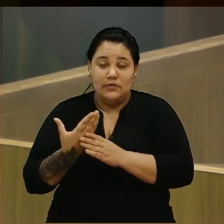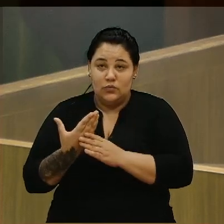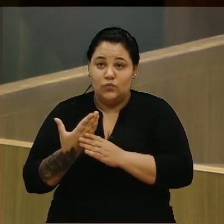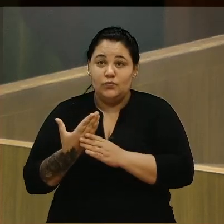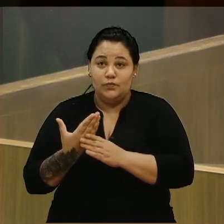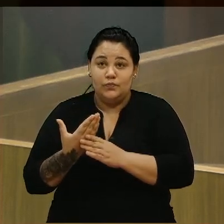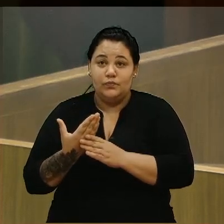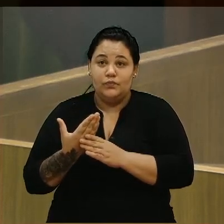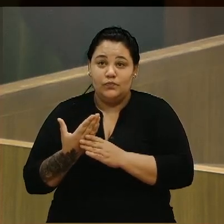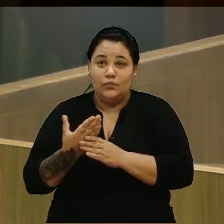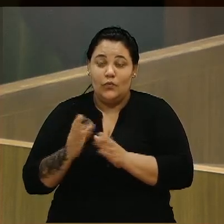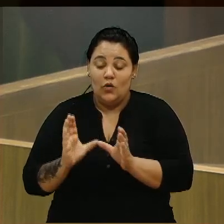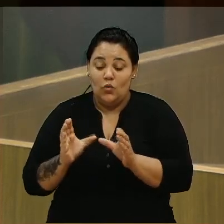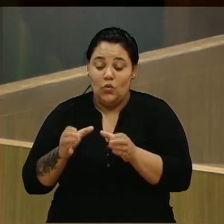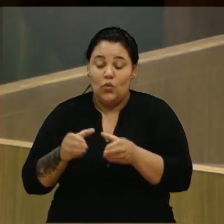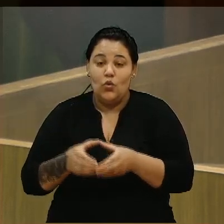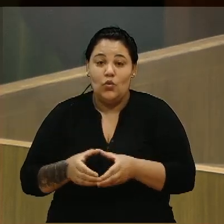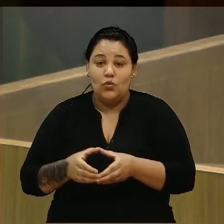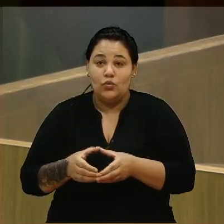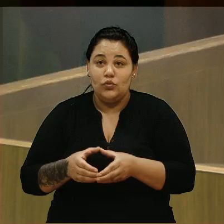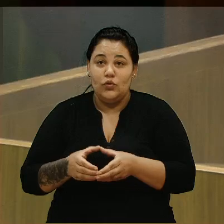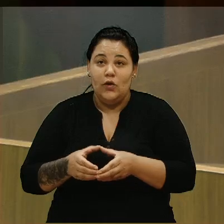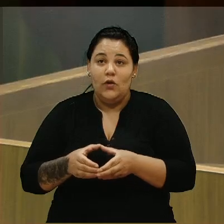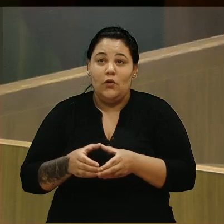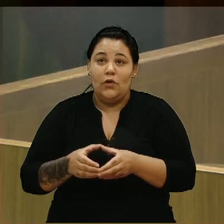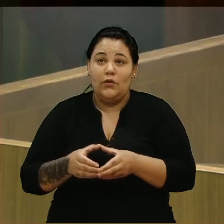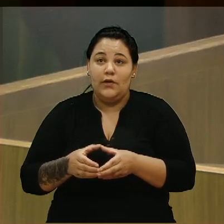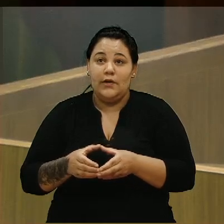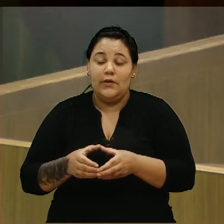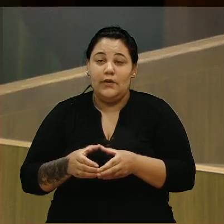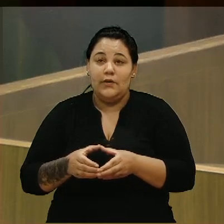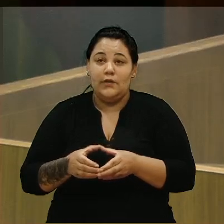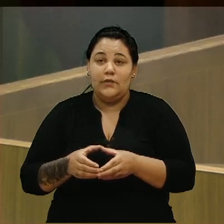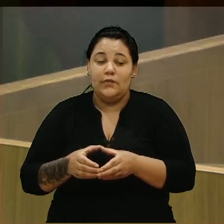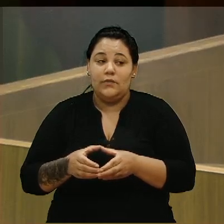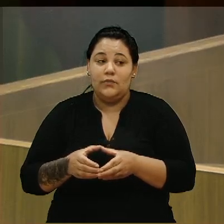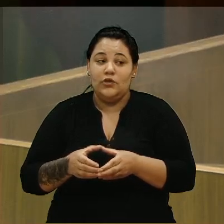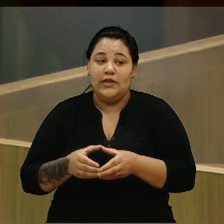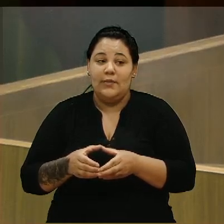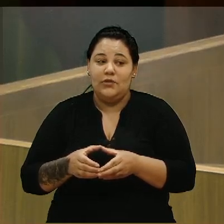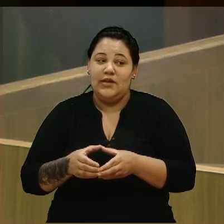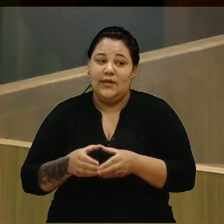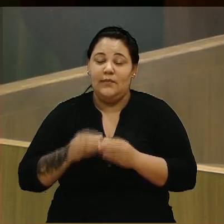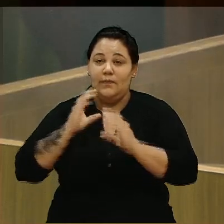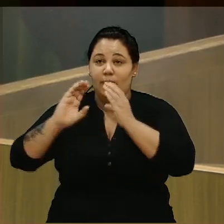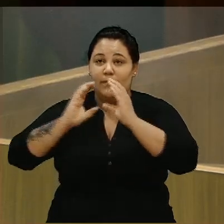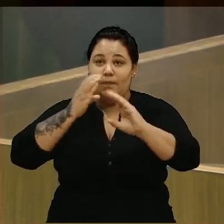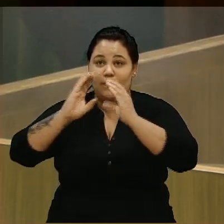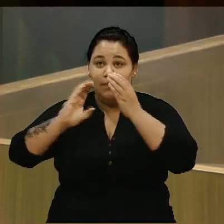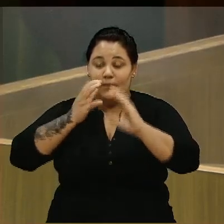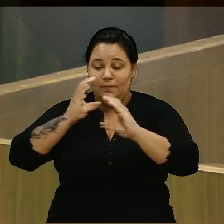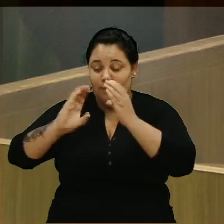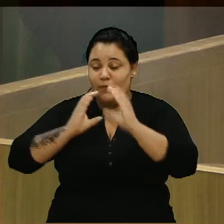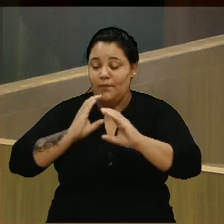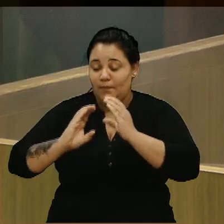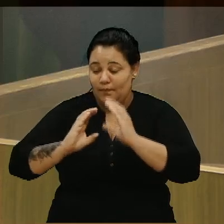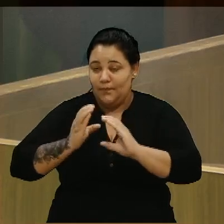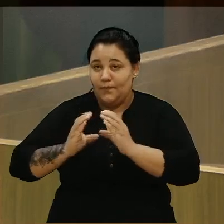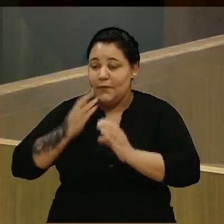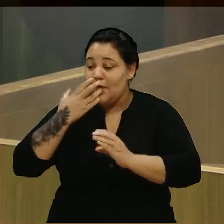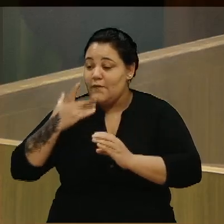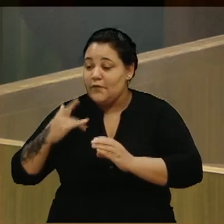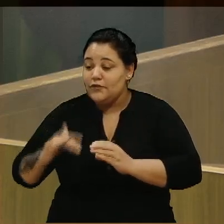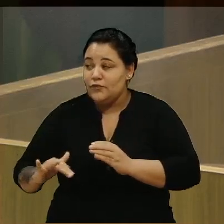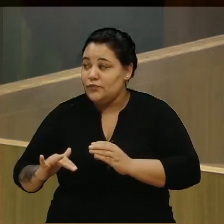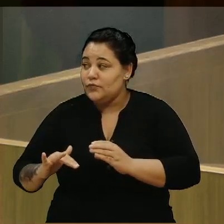um coro infantil municipal e de um coro juvenil municipal. Nossa cidade tem hoje, né, o que muito